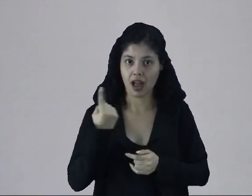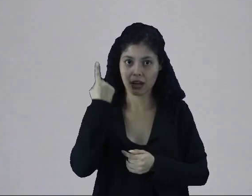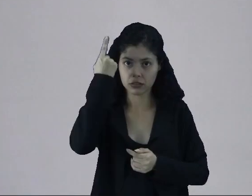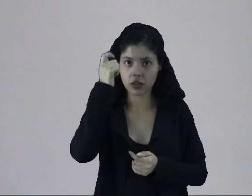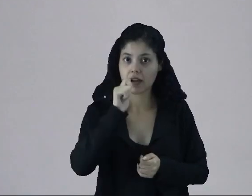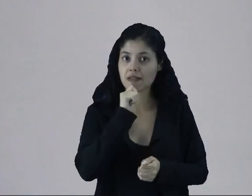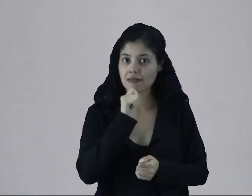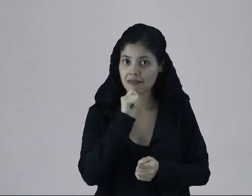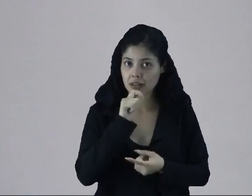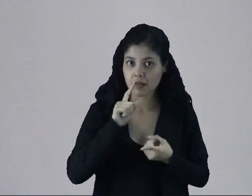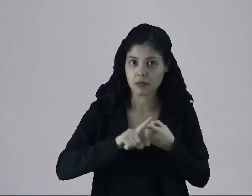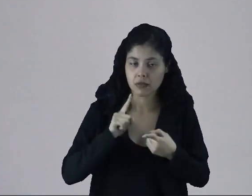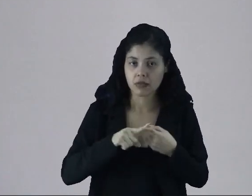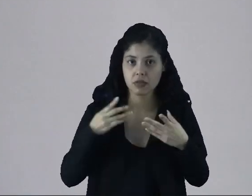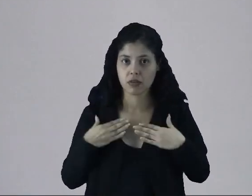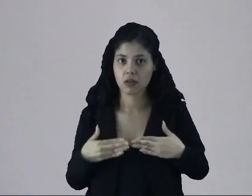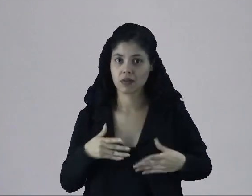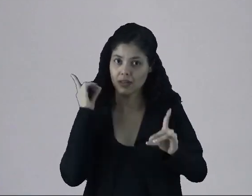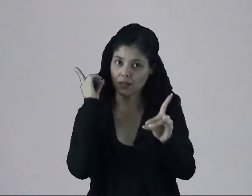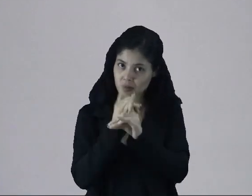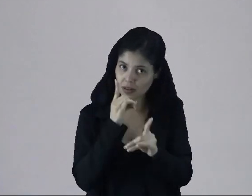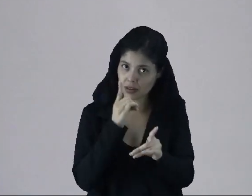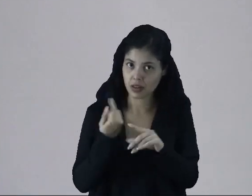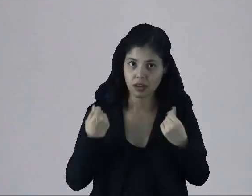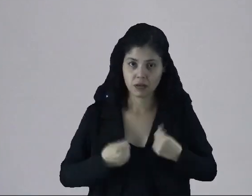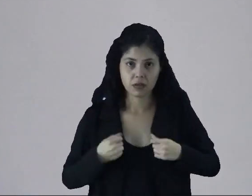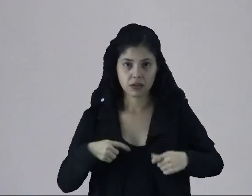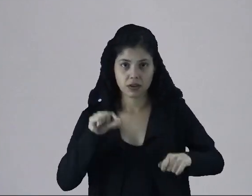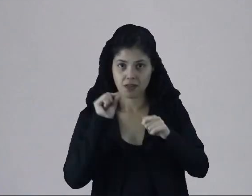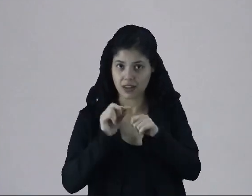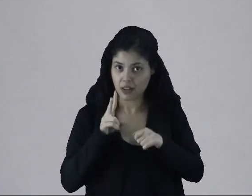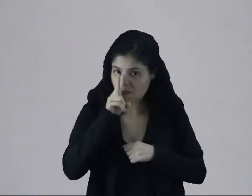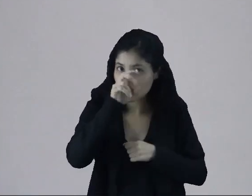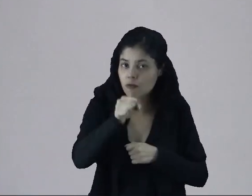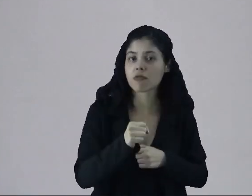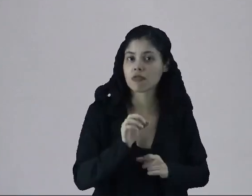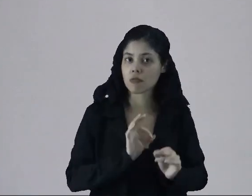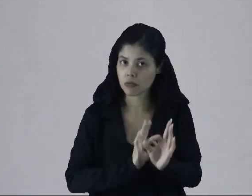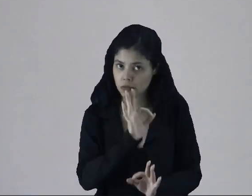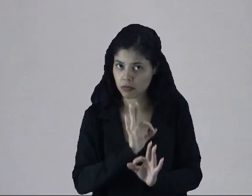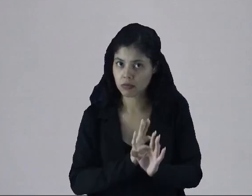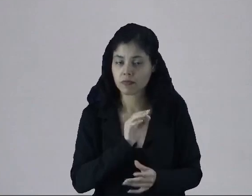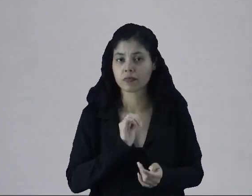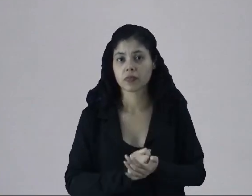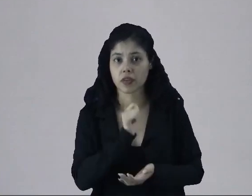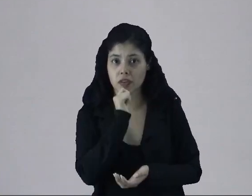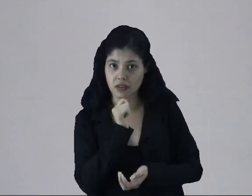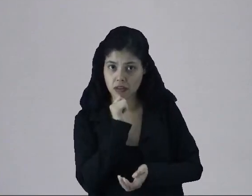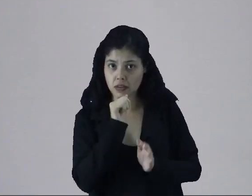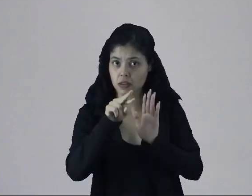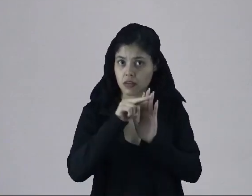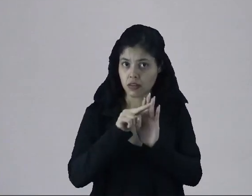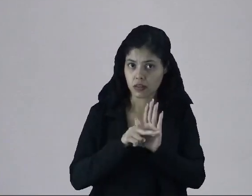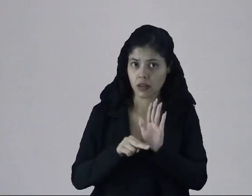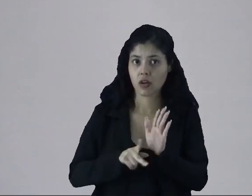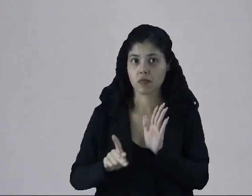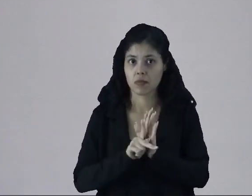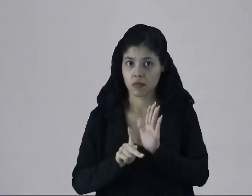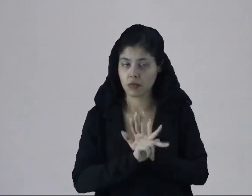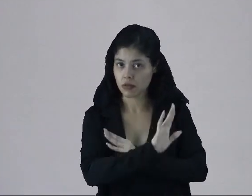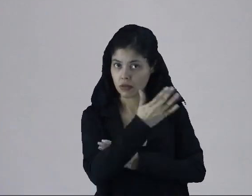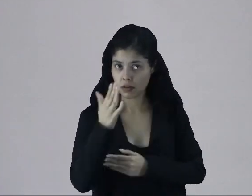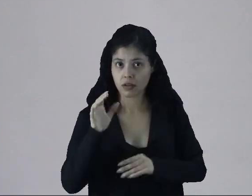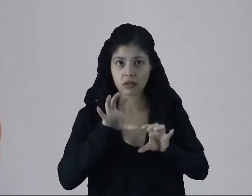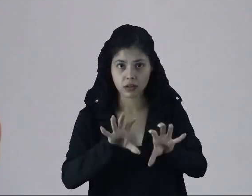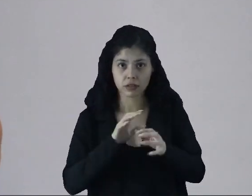teu corpo está identificando que ele precisa fazer mais força para funcionar e aí existe uma regulação natural para isso. Só